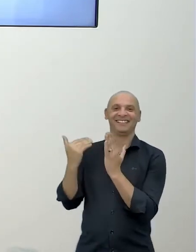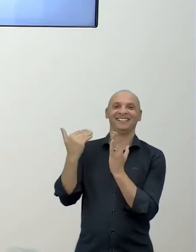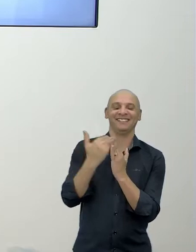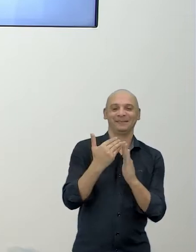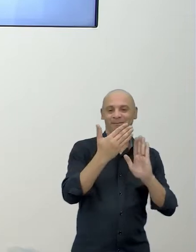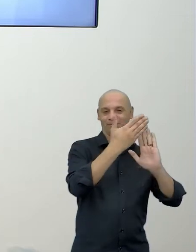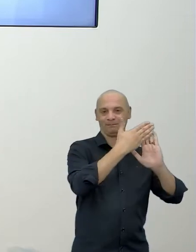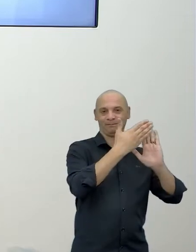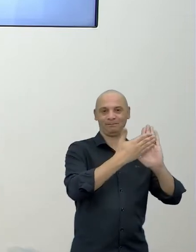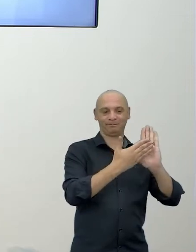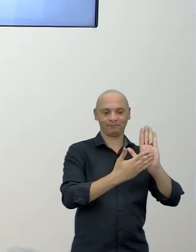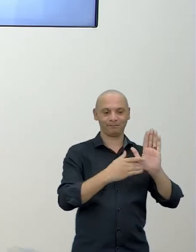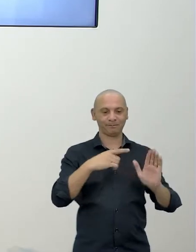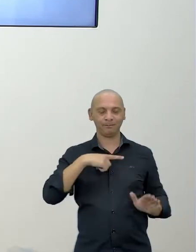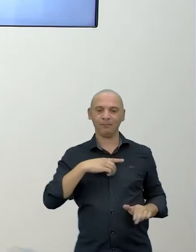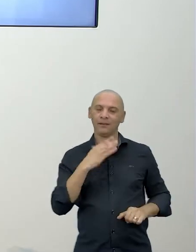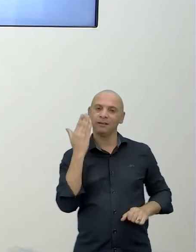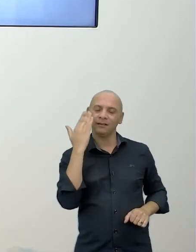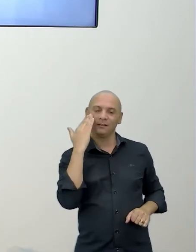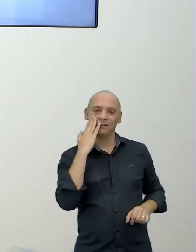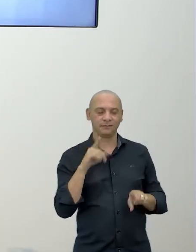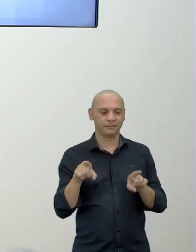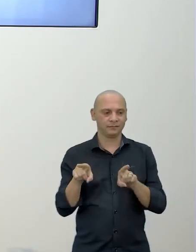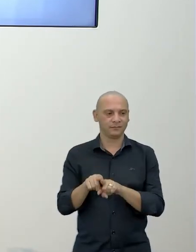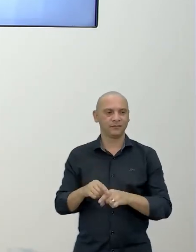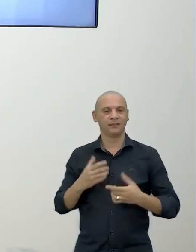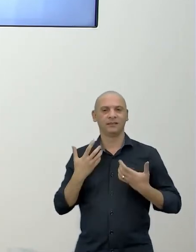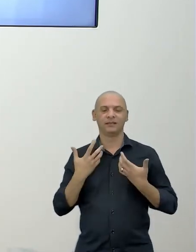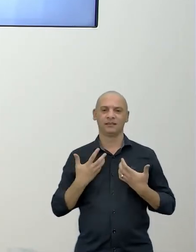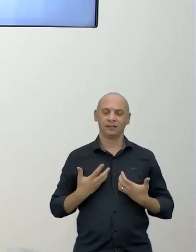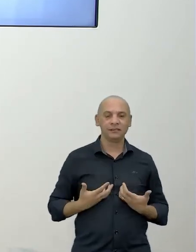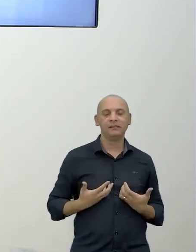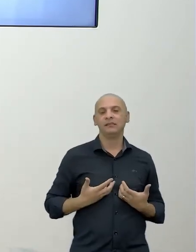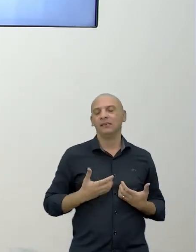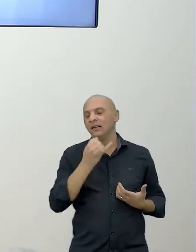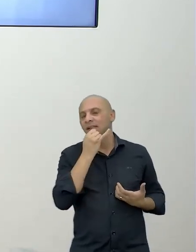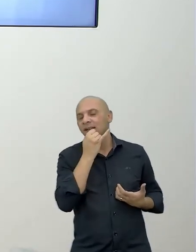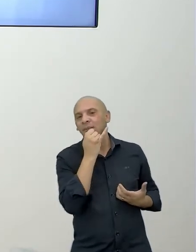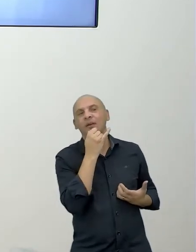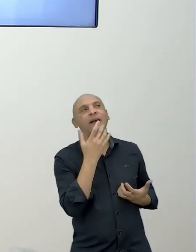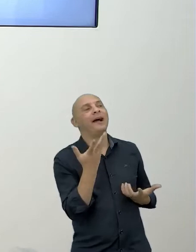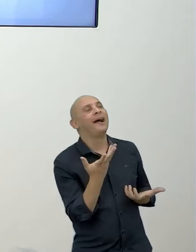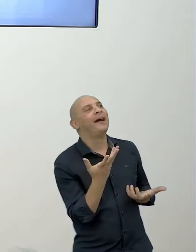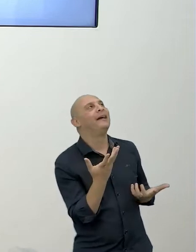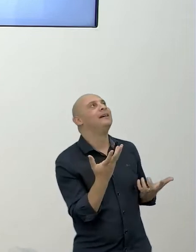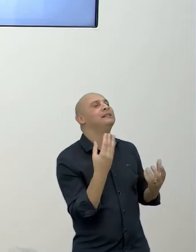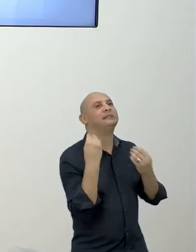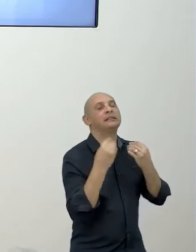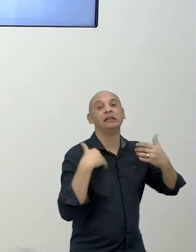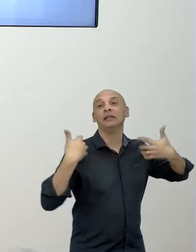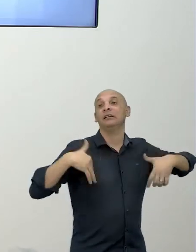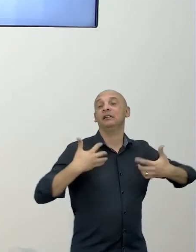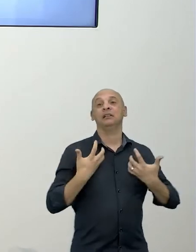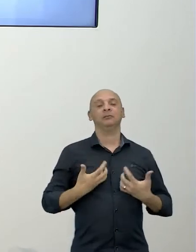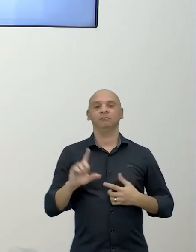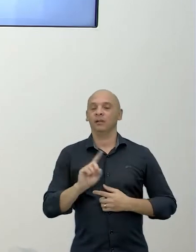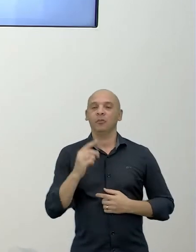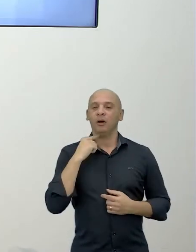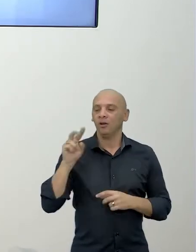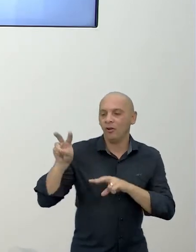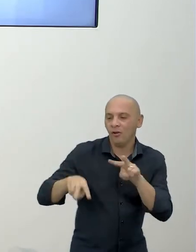Às vezes, essa pode ser uma realidade sua. A gente está fazendo um recorte ainda maior do que está sendo proposto aqui. Os temas não precisam ser